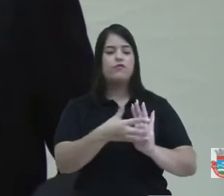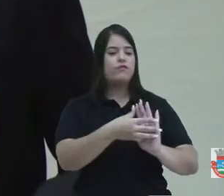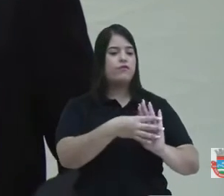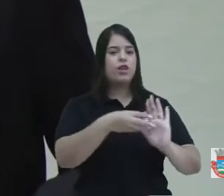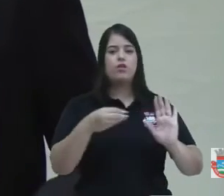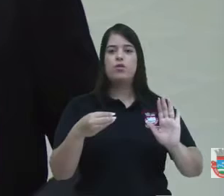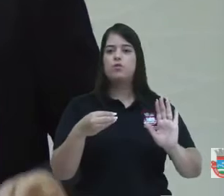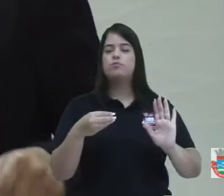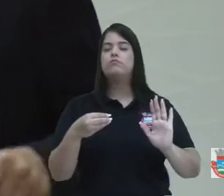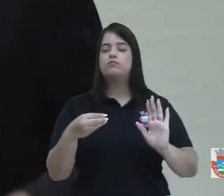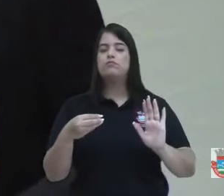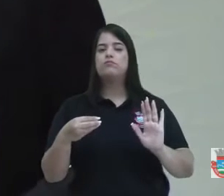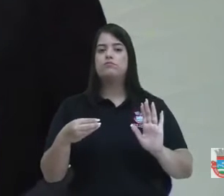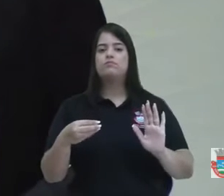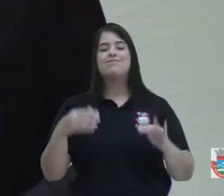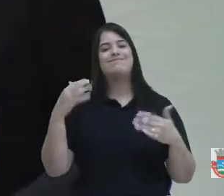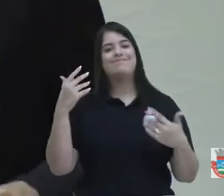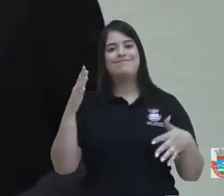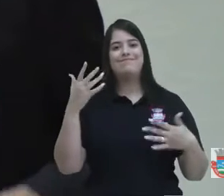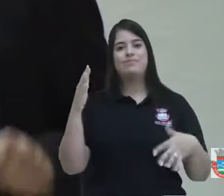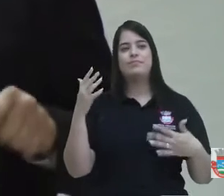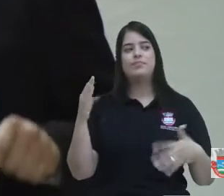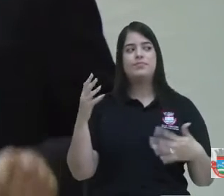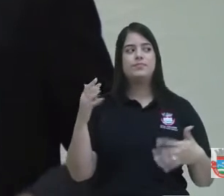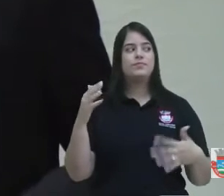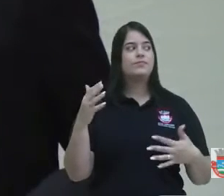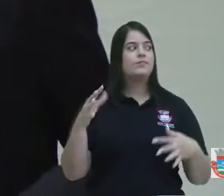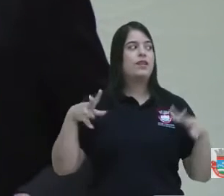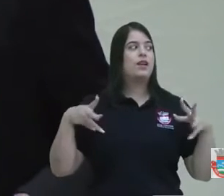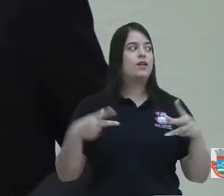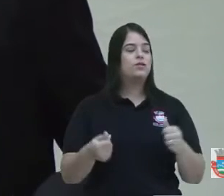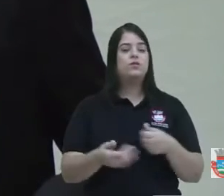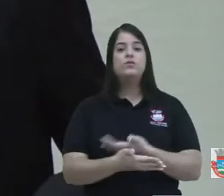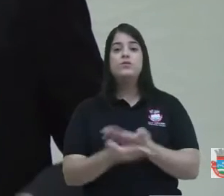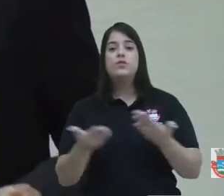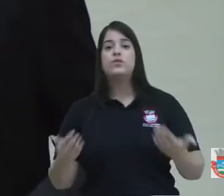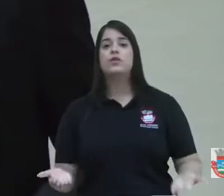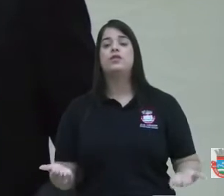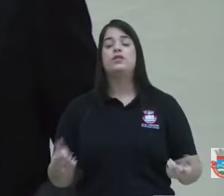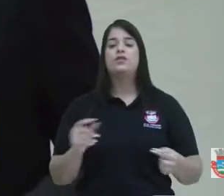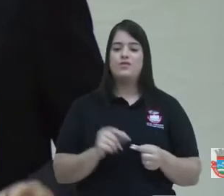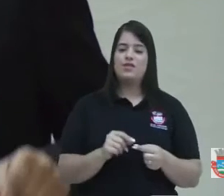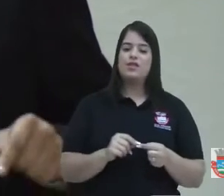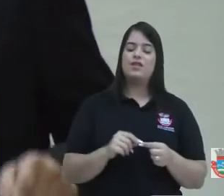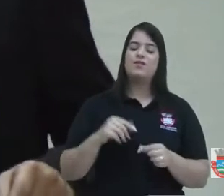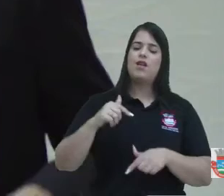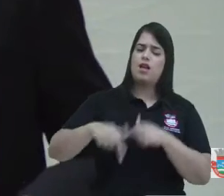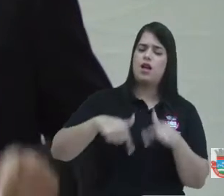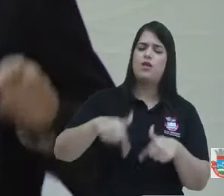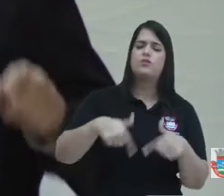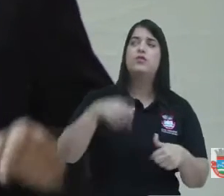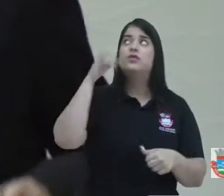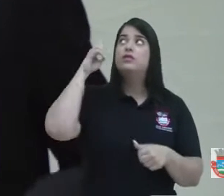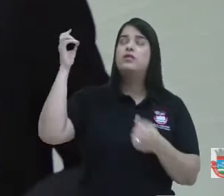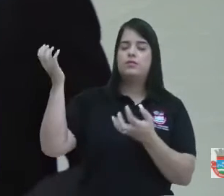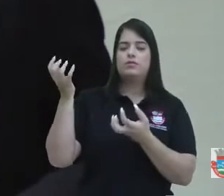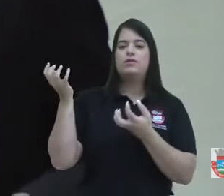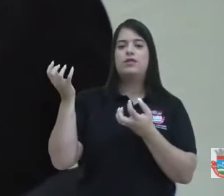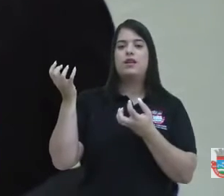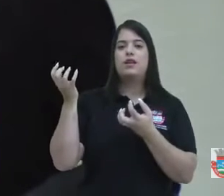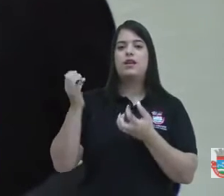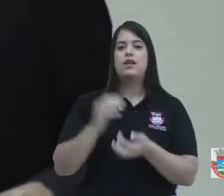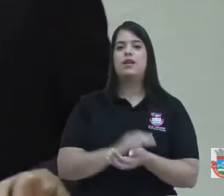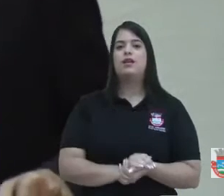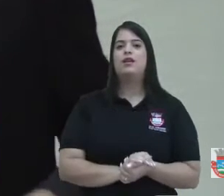acontecer. Então, parabéns aí a todos vocês que fizeram essa luta. E se Deus quiser, vão estar aqui